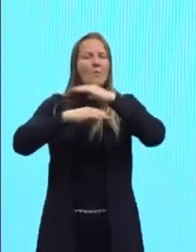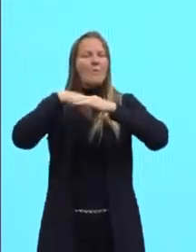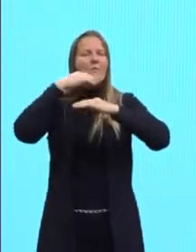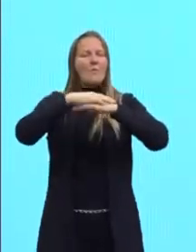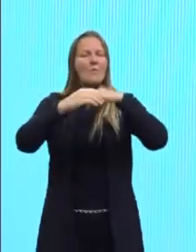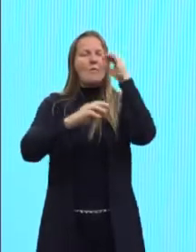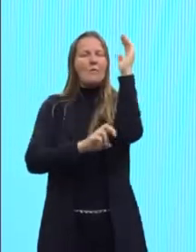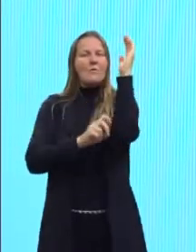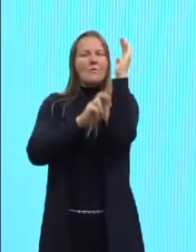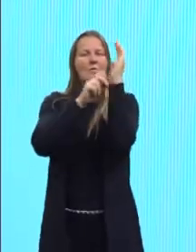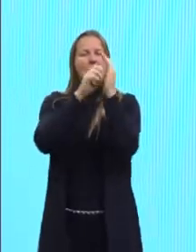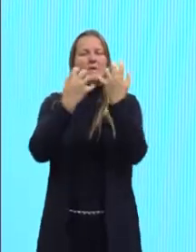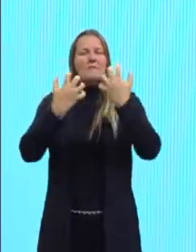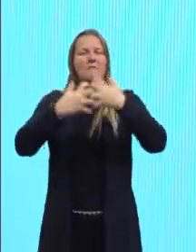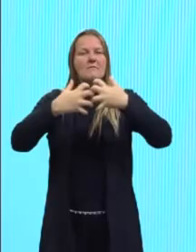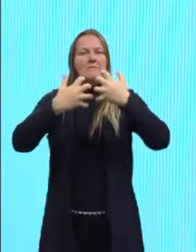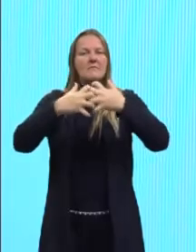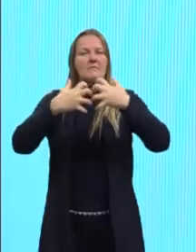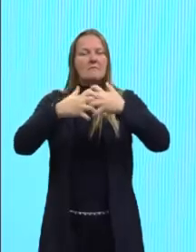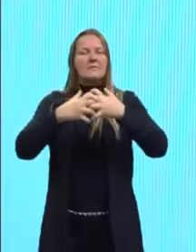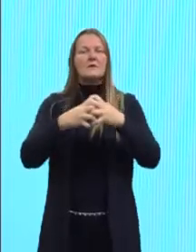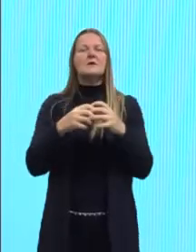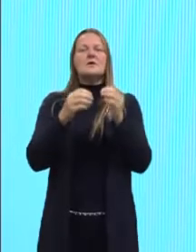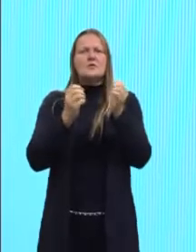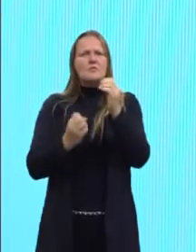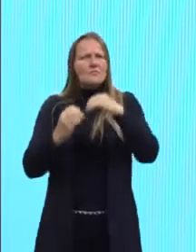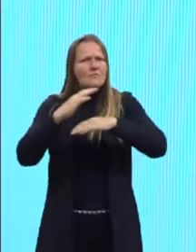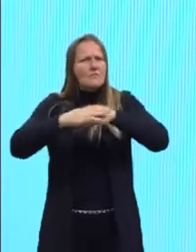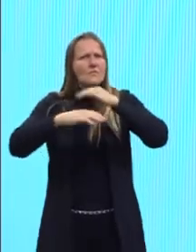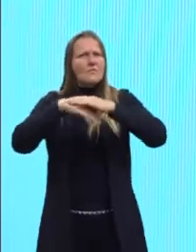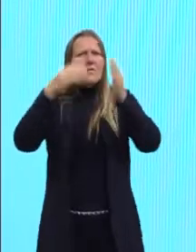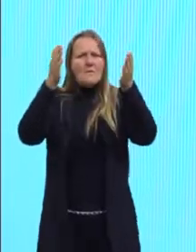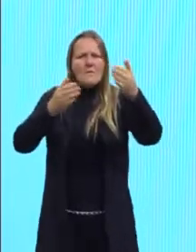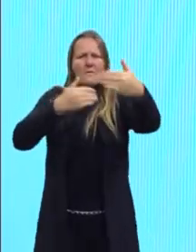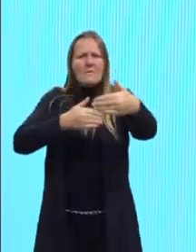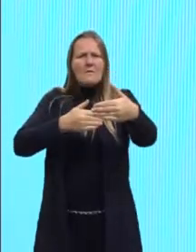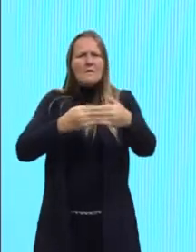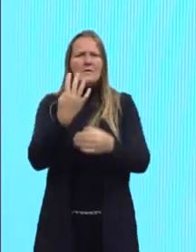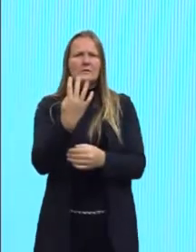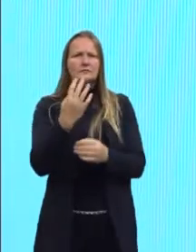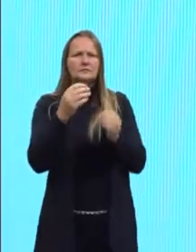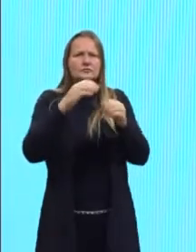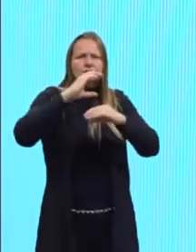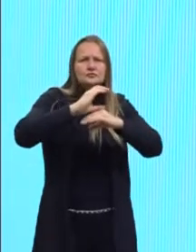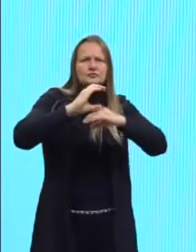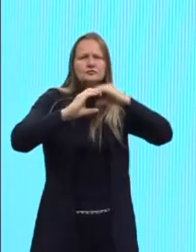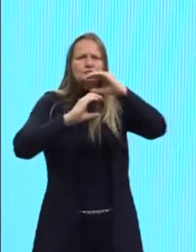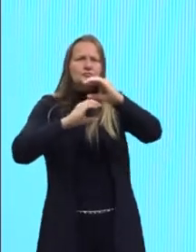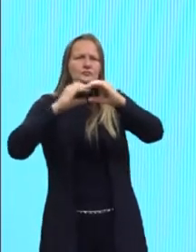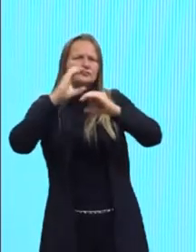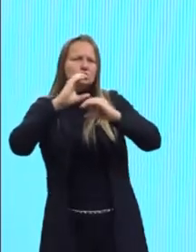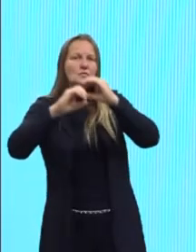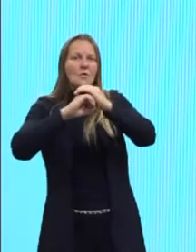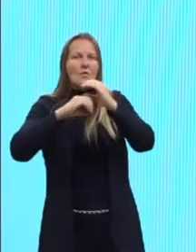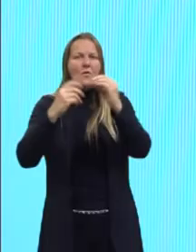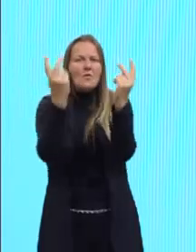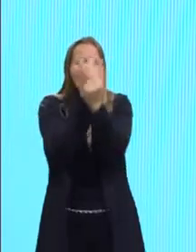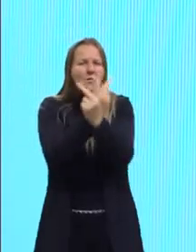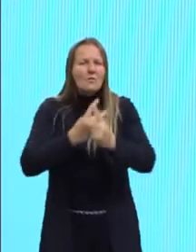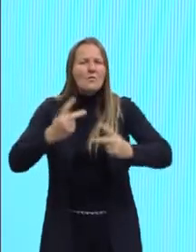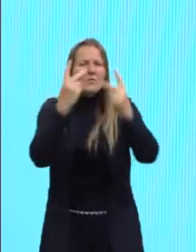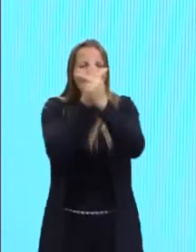ergueu no patamar quatro paredes sólidas tijolo com tijolo num desenho mágico